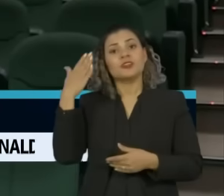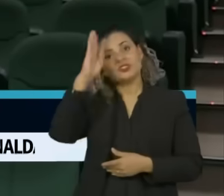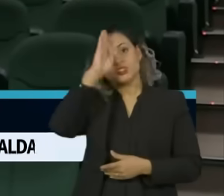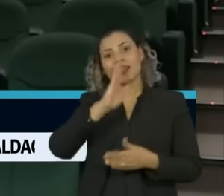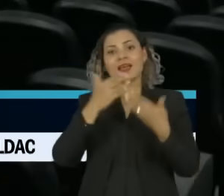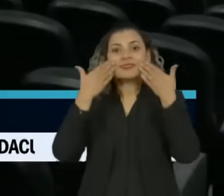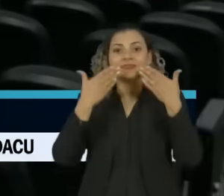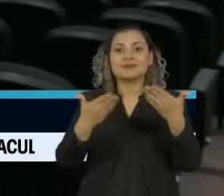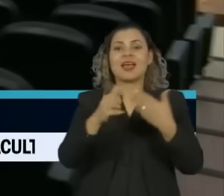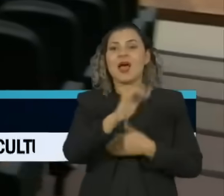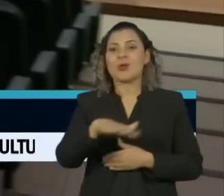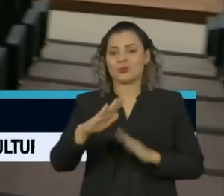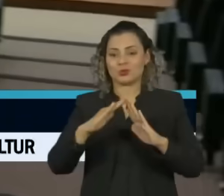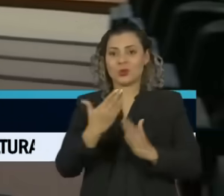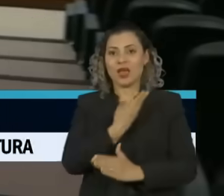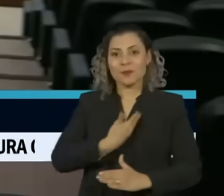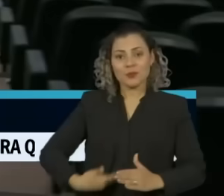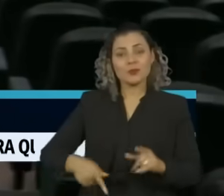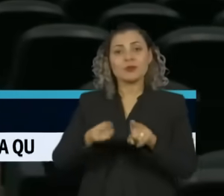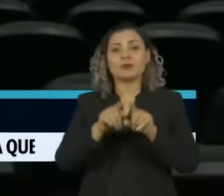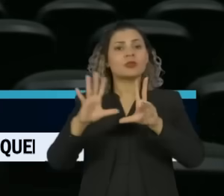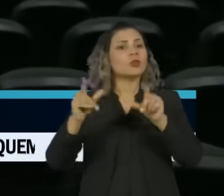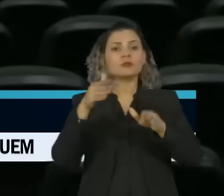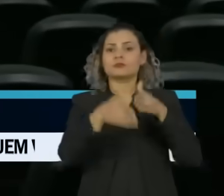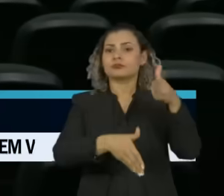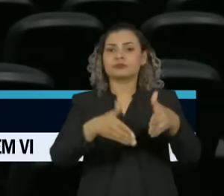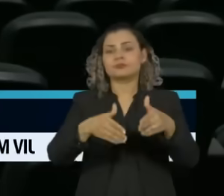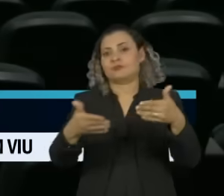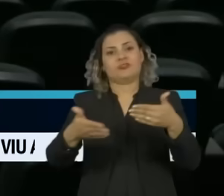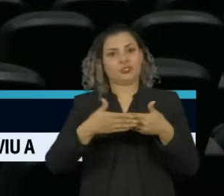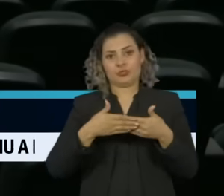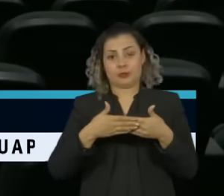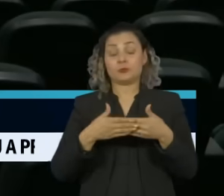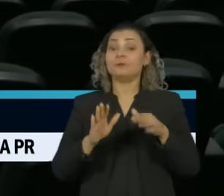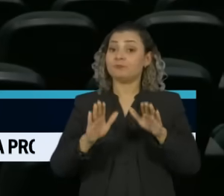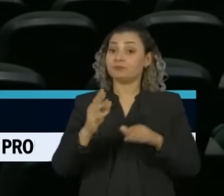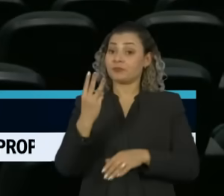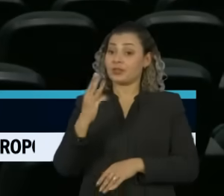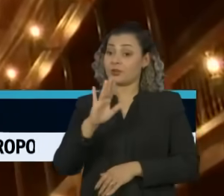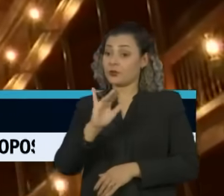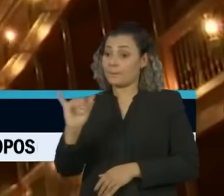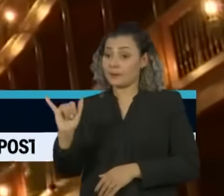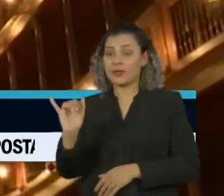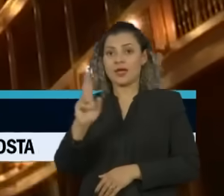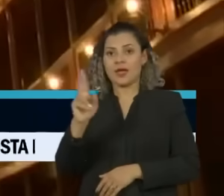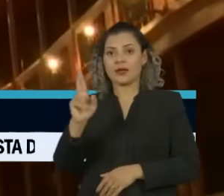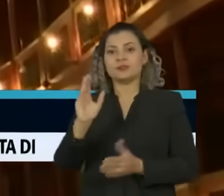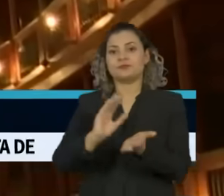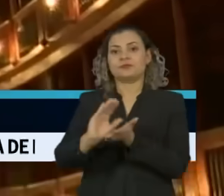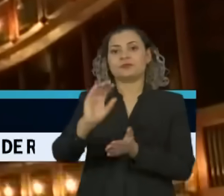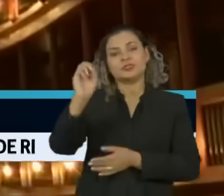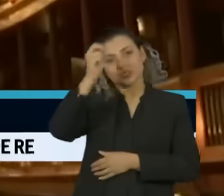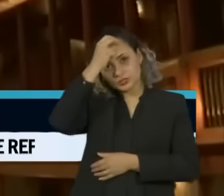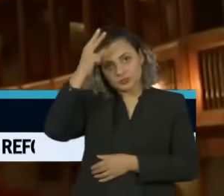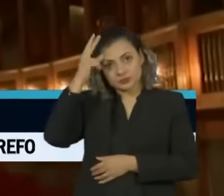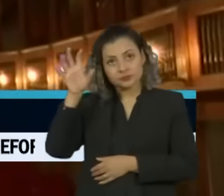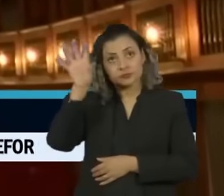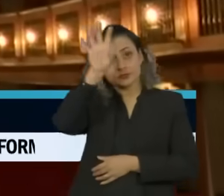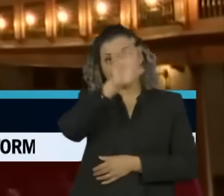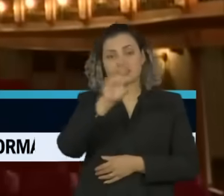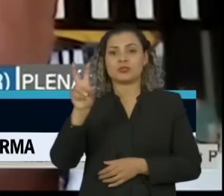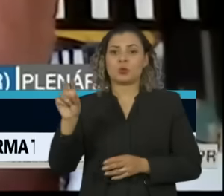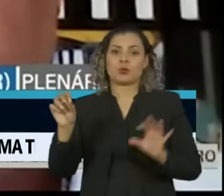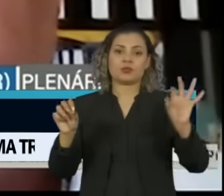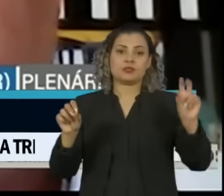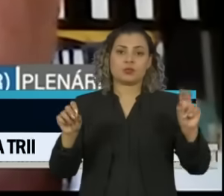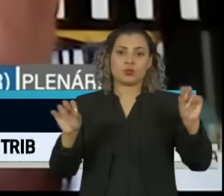voltadas a alunos da rede pública e ao público em geral. Dos 3 bilhões de reais, metade será entregue aos estados e a outra metade aos